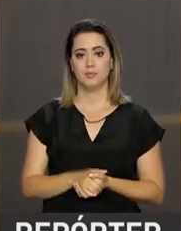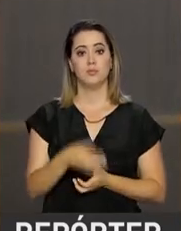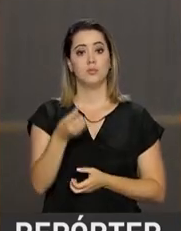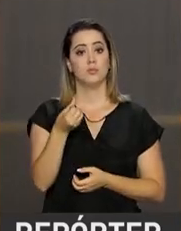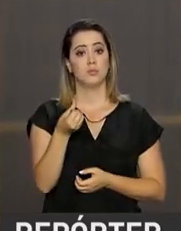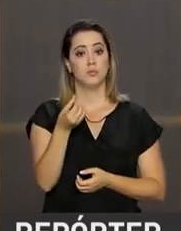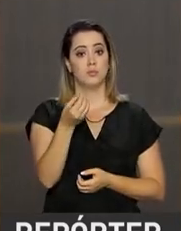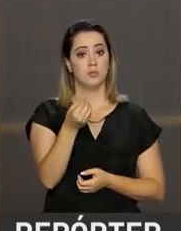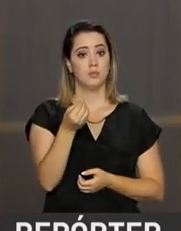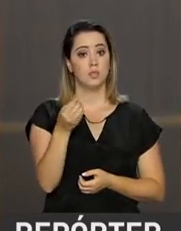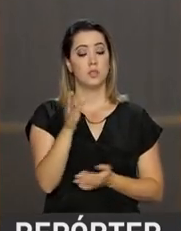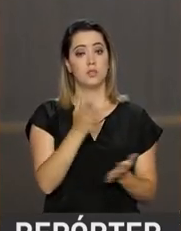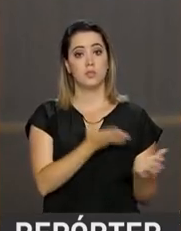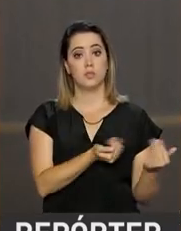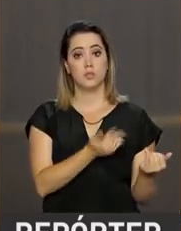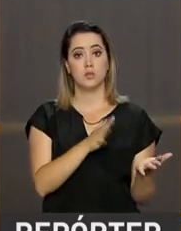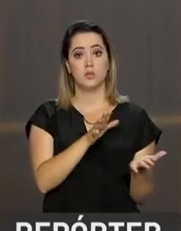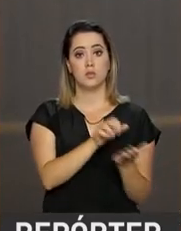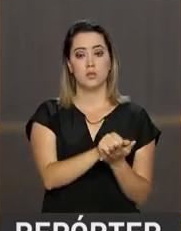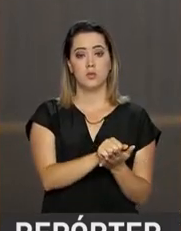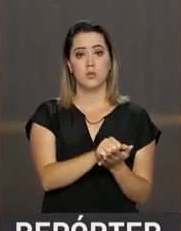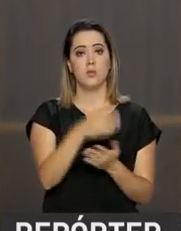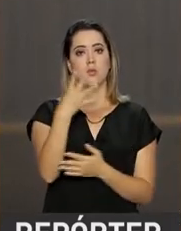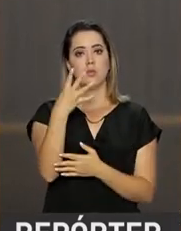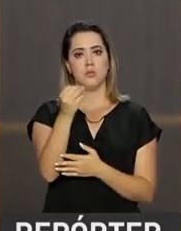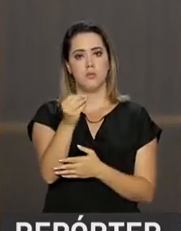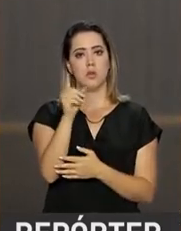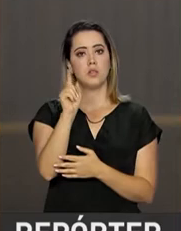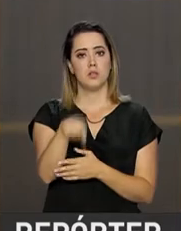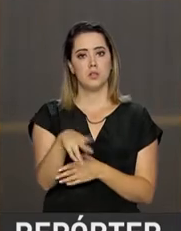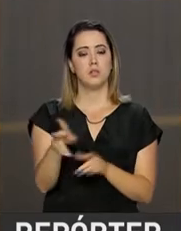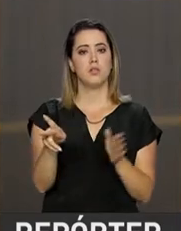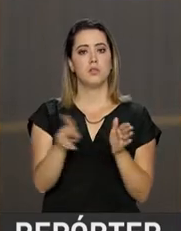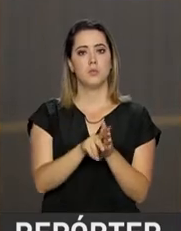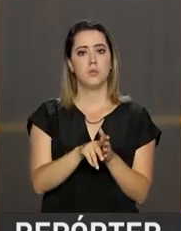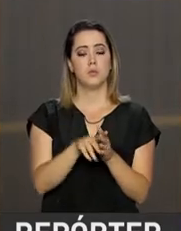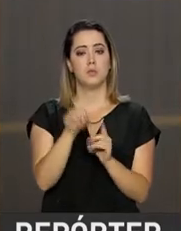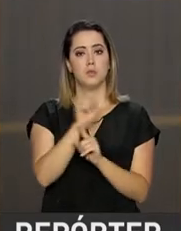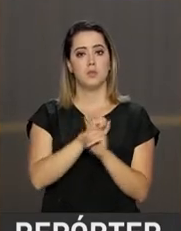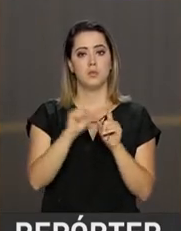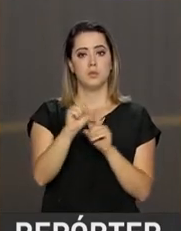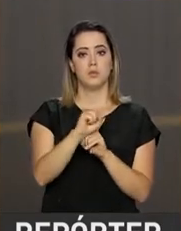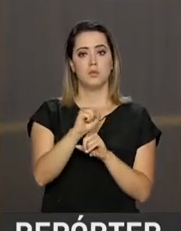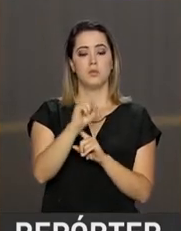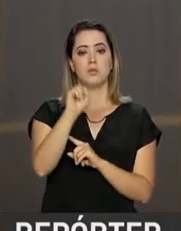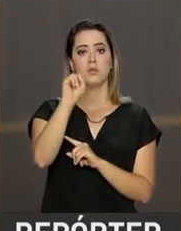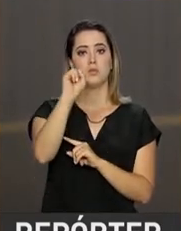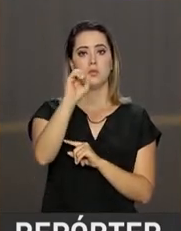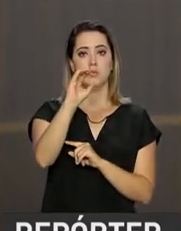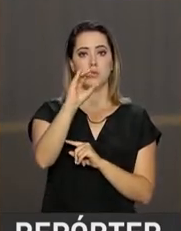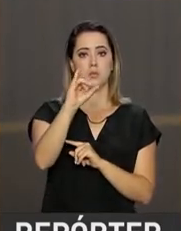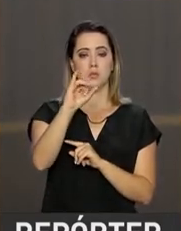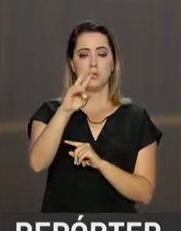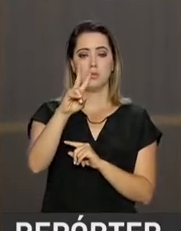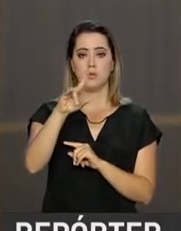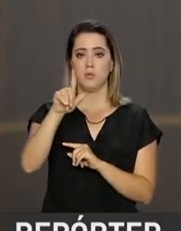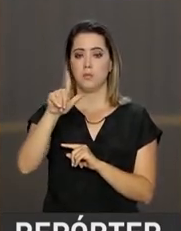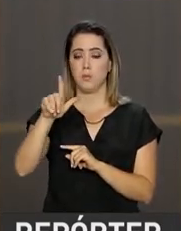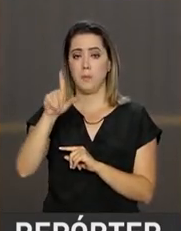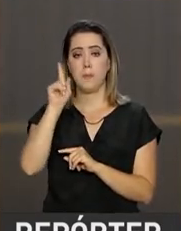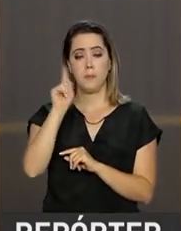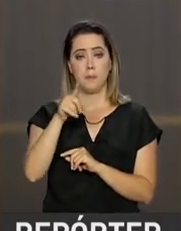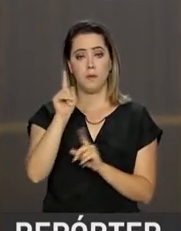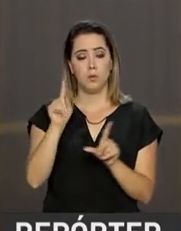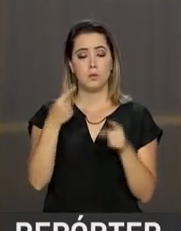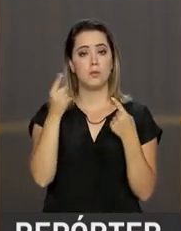Dos 60 jovens que tomaram posse, 40 são representantes da sociedade civil. Um dos desafios do Conselho é ajudar o